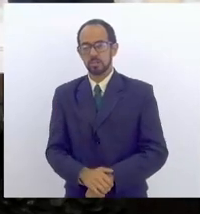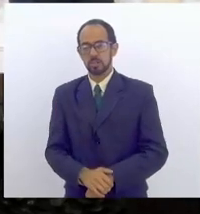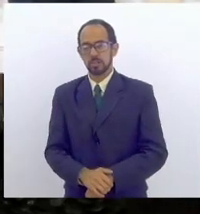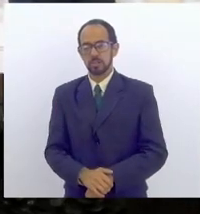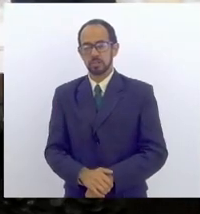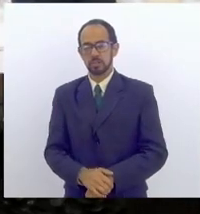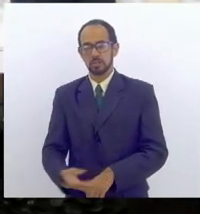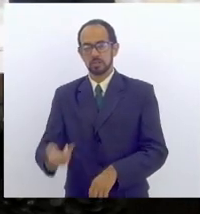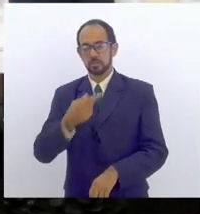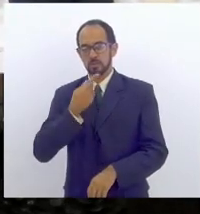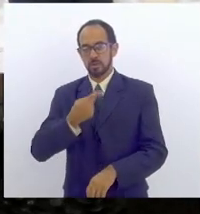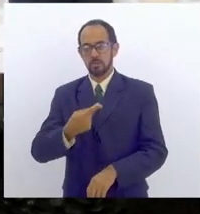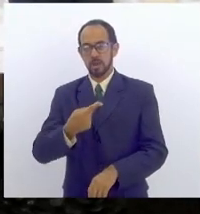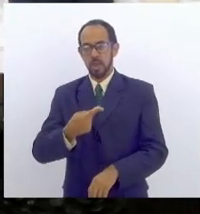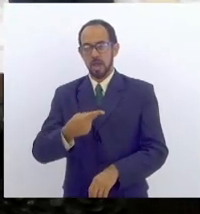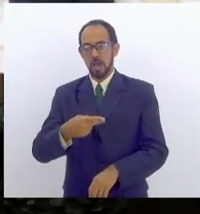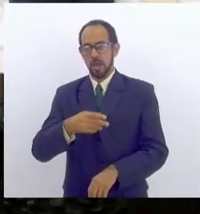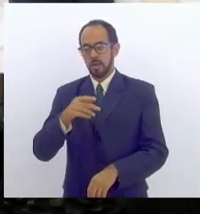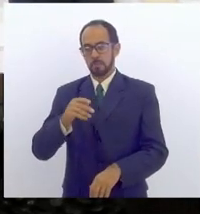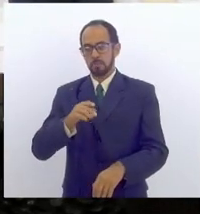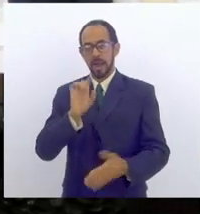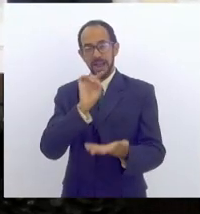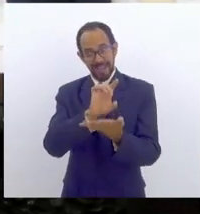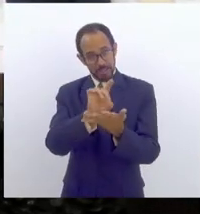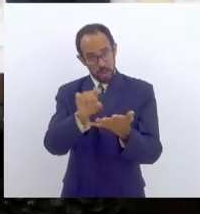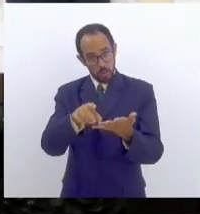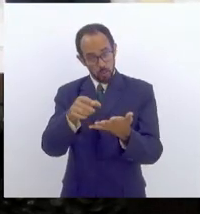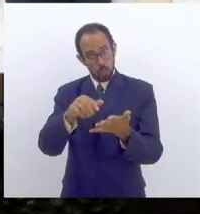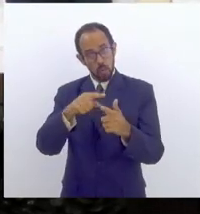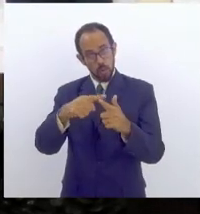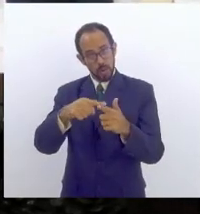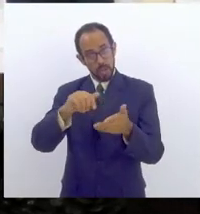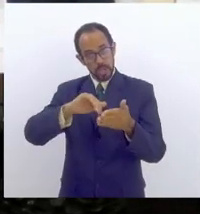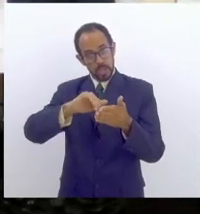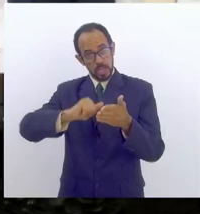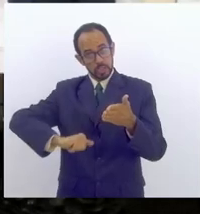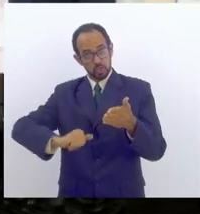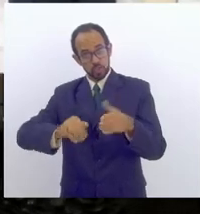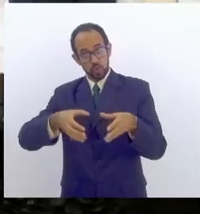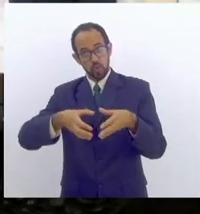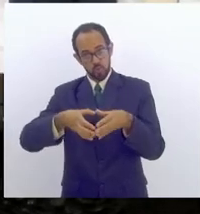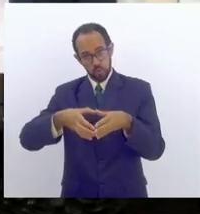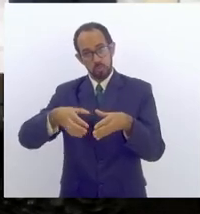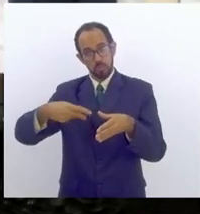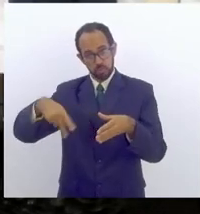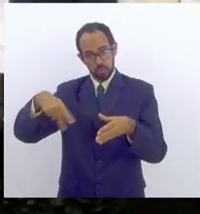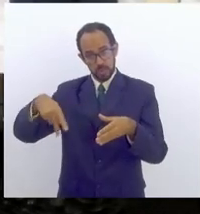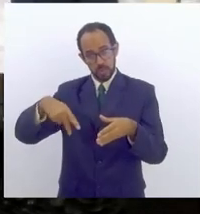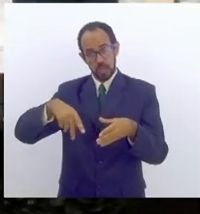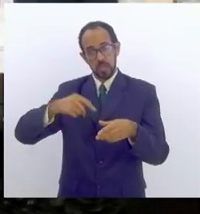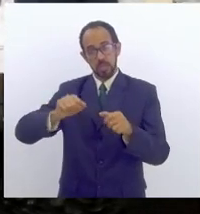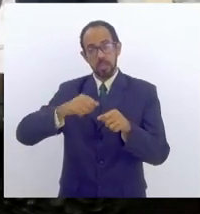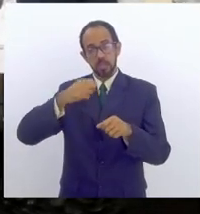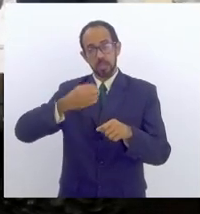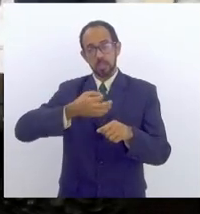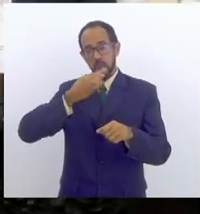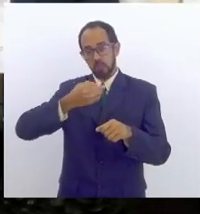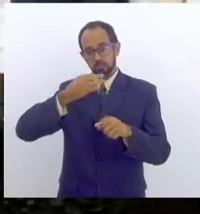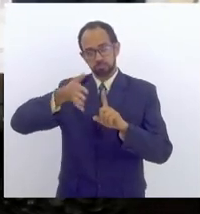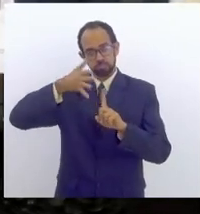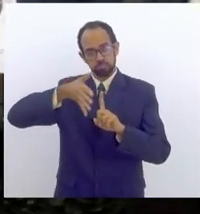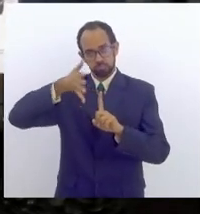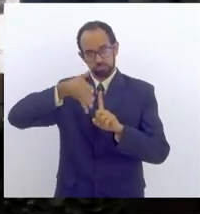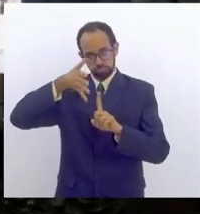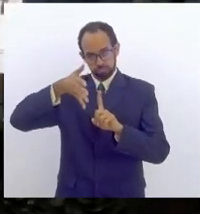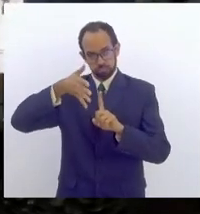pessoas para explicar a retirada da sua chapa, fazer o seu pronunciamento. E logo ao final, o